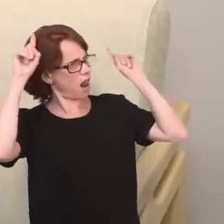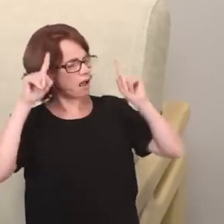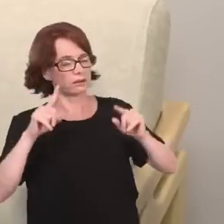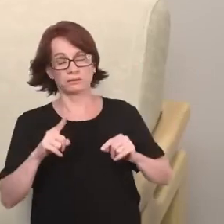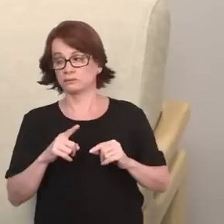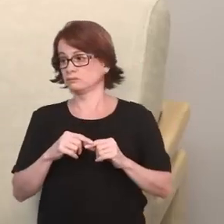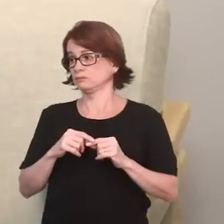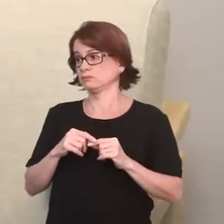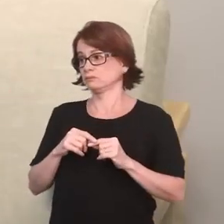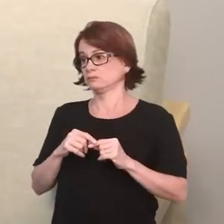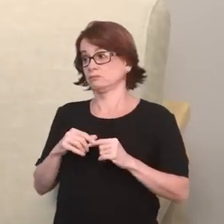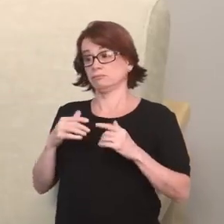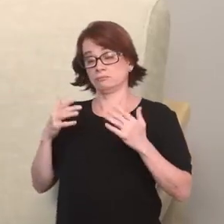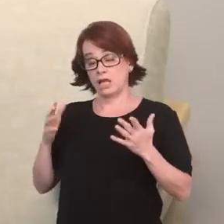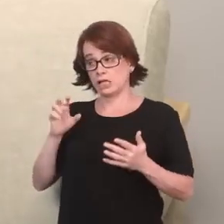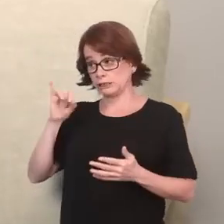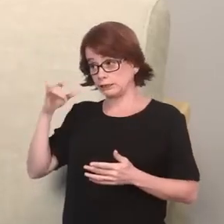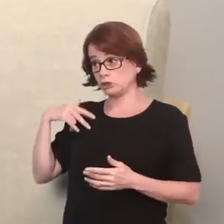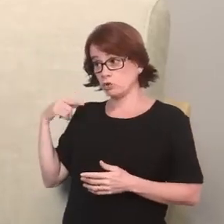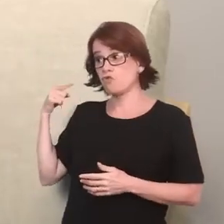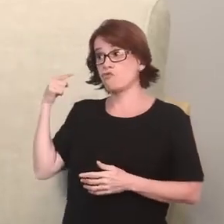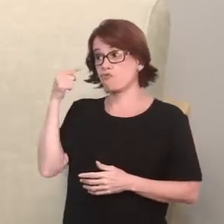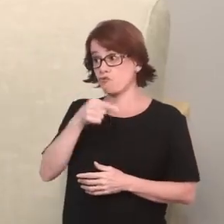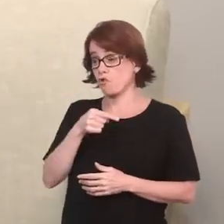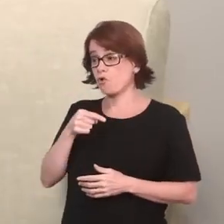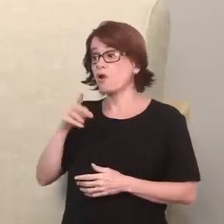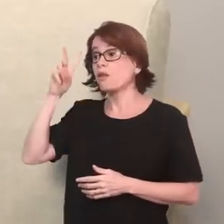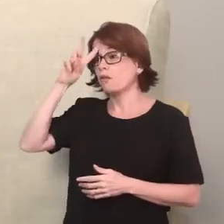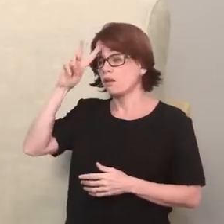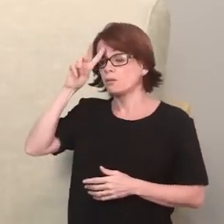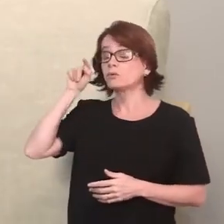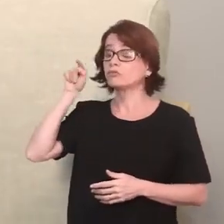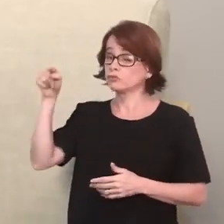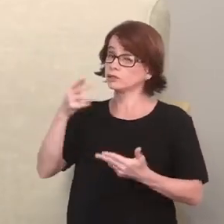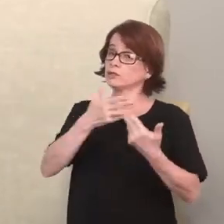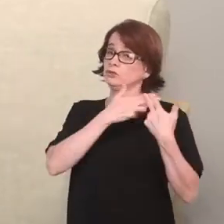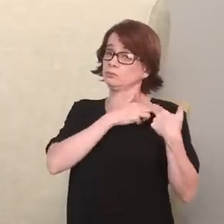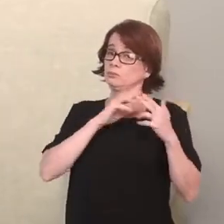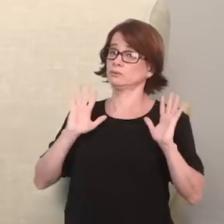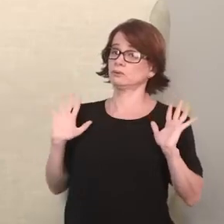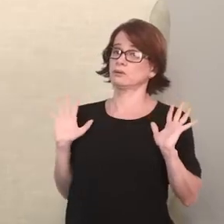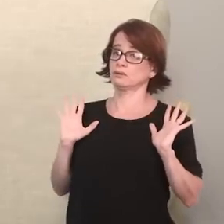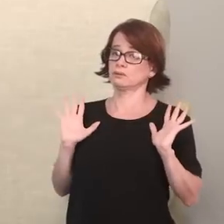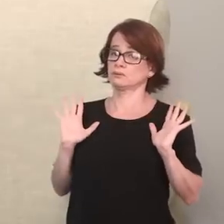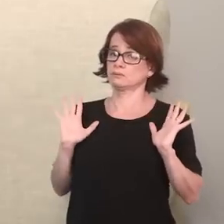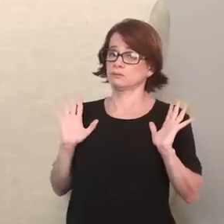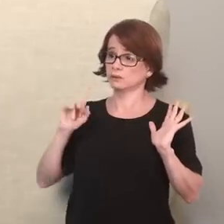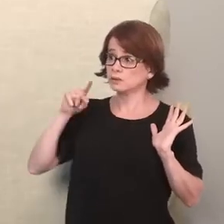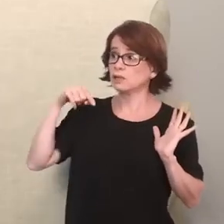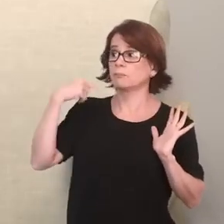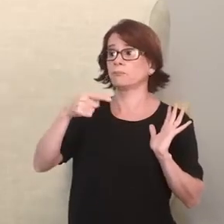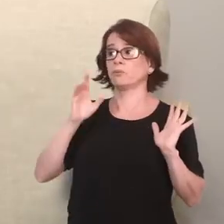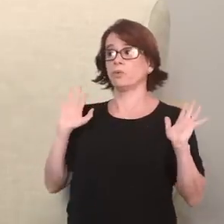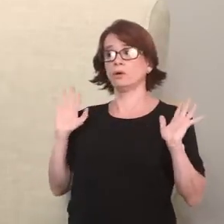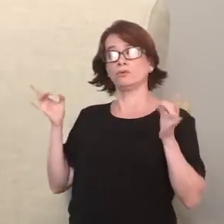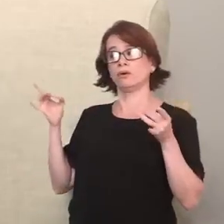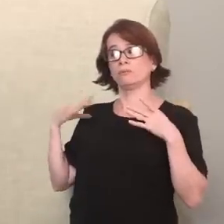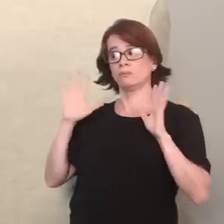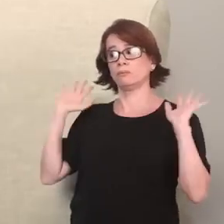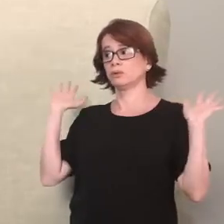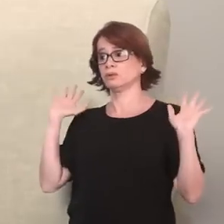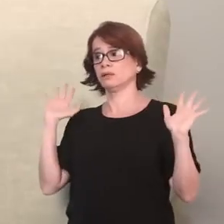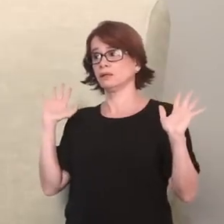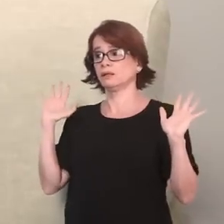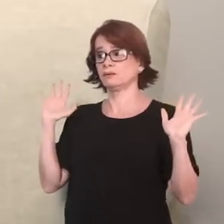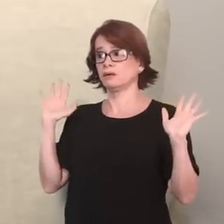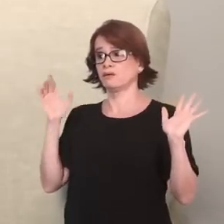né? Falei, se eu for, você tem que se lembrar que você é um dos responsáveis por isso. E não vai depois, né,